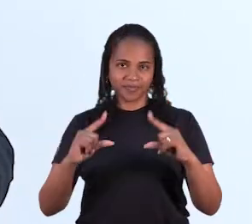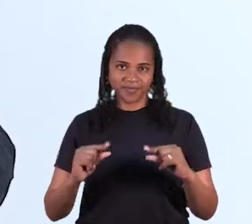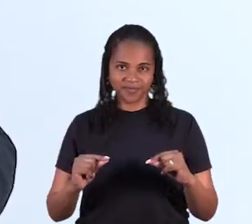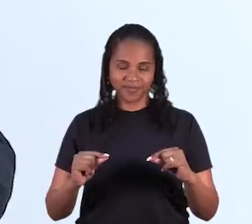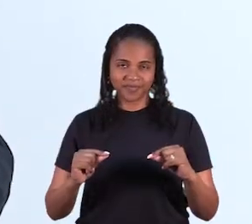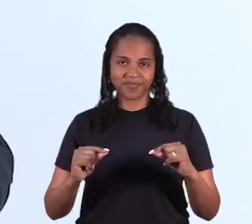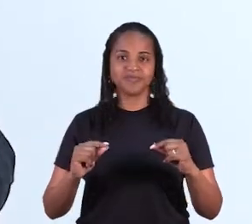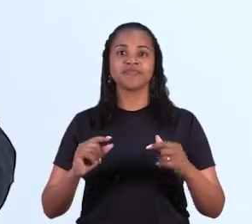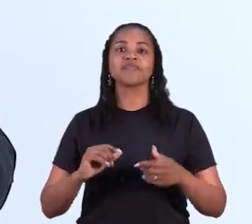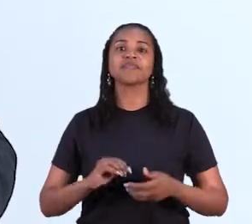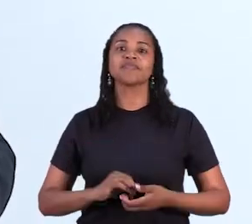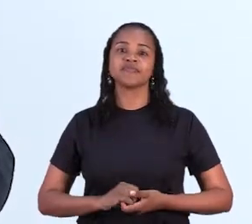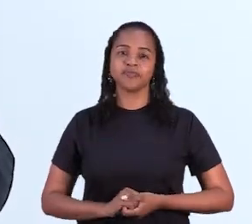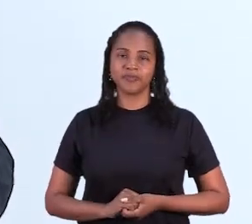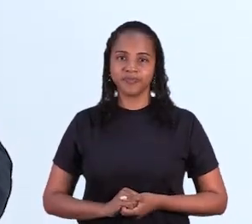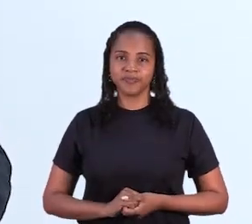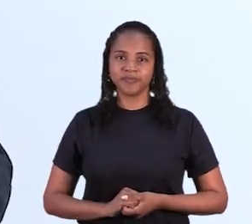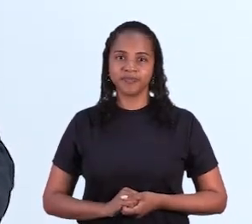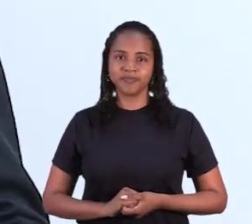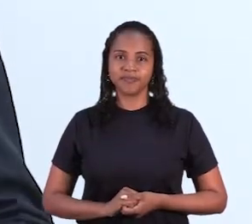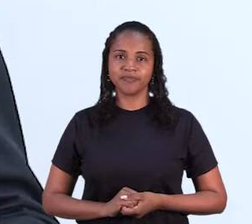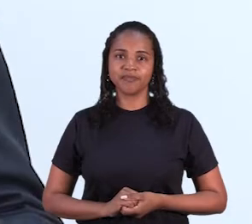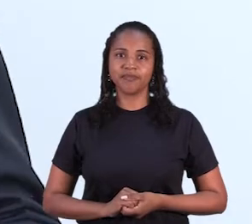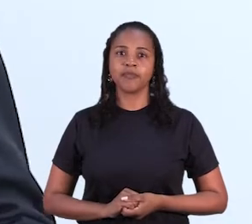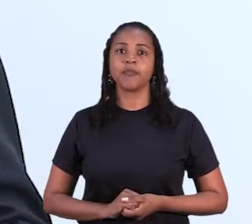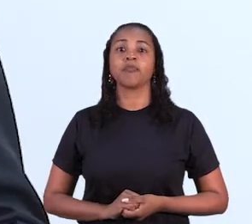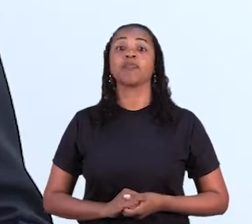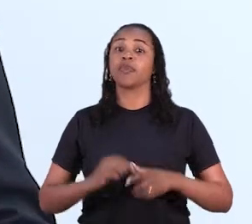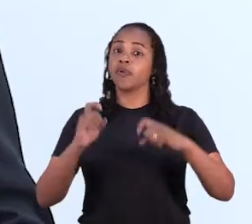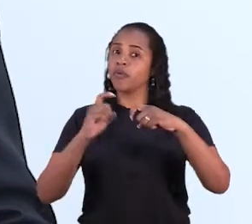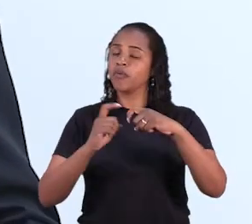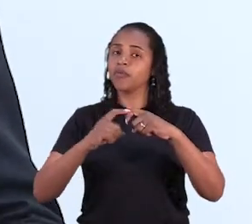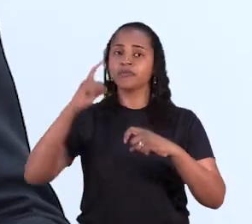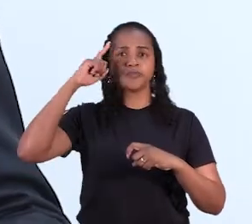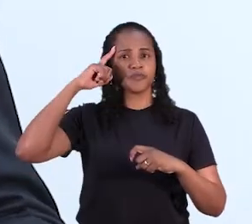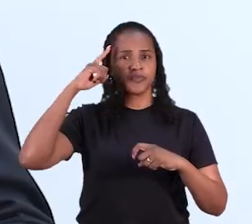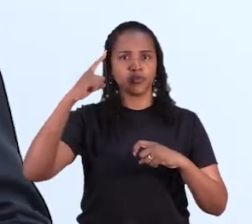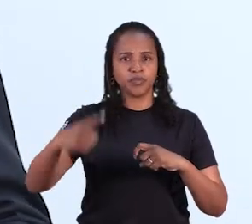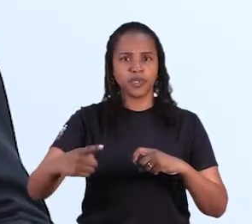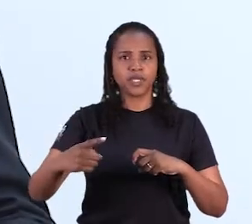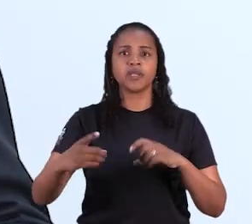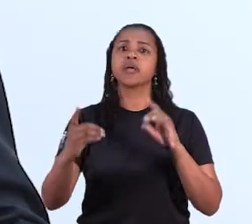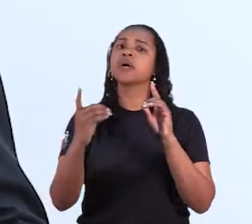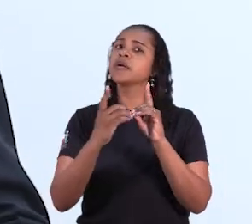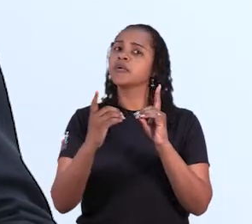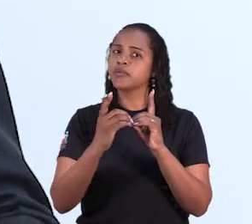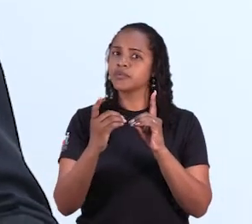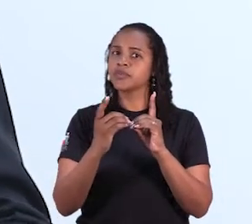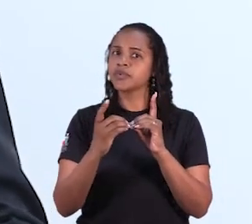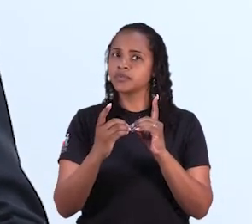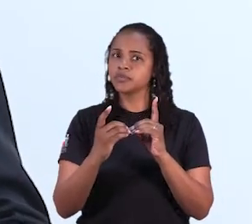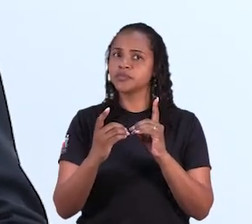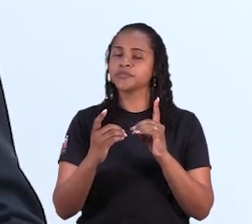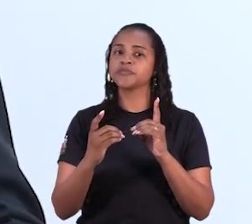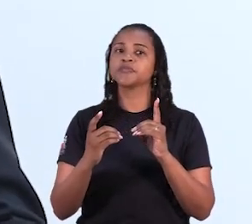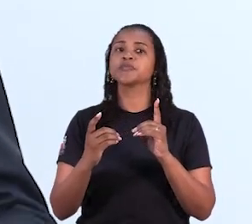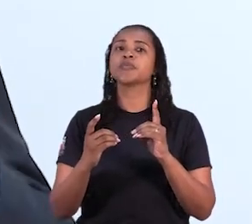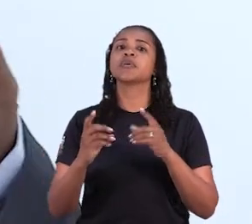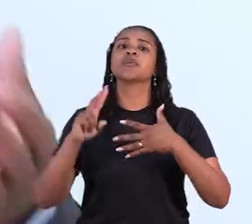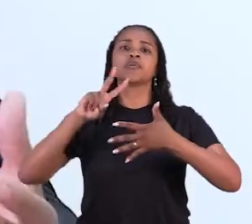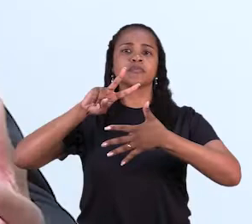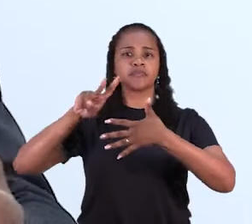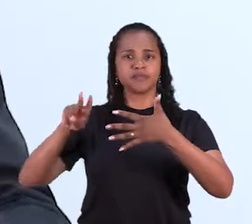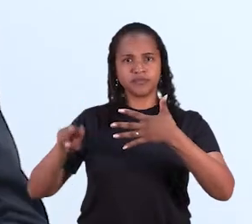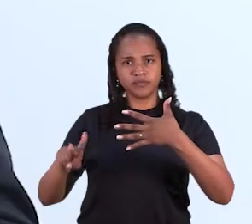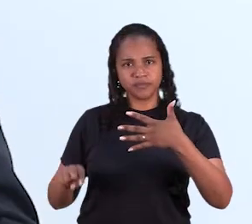tratamento adequado o mais cedo possível. Quem determina a quantidade e tipo de sessão com cada profissional é